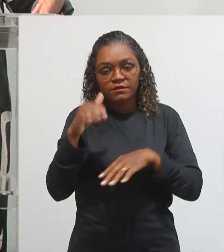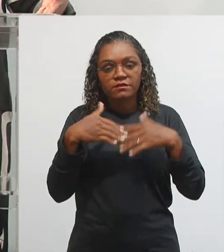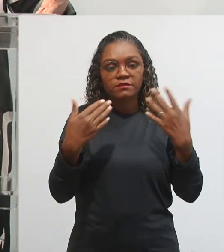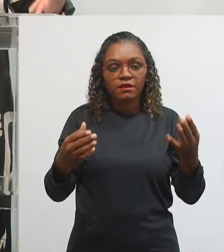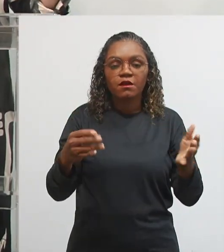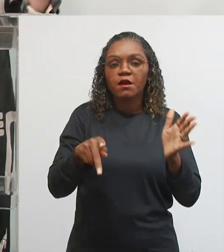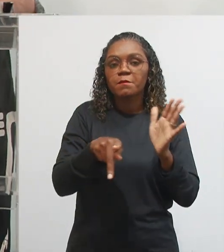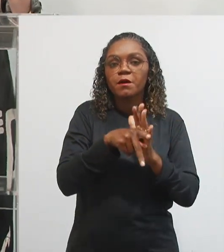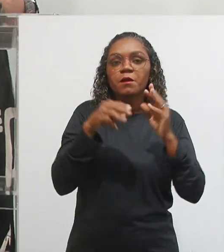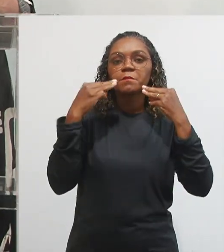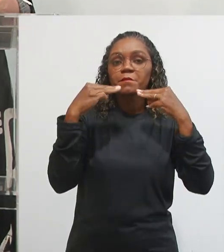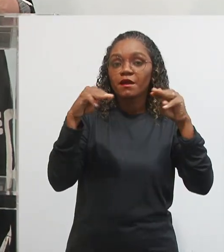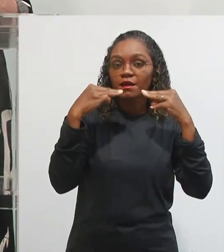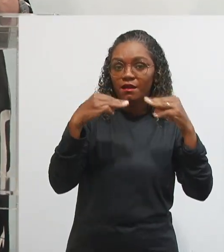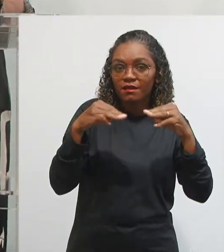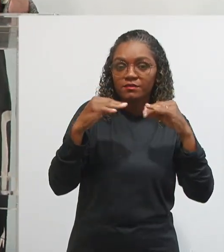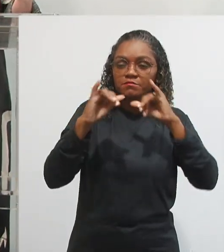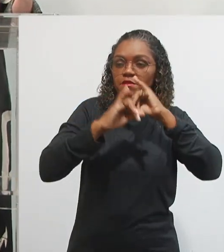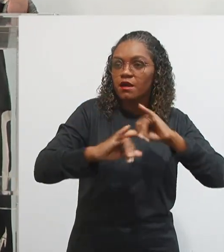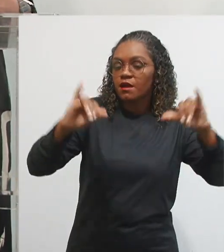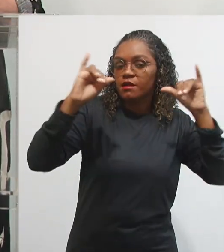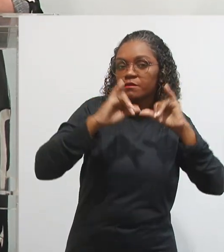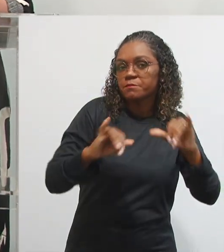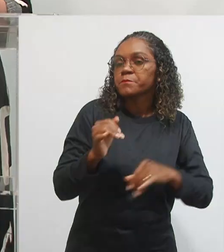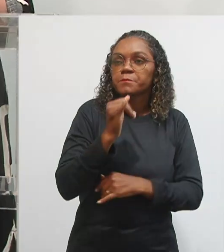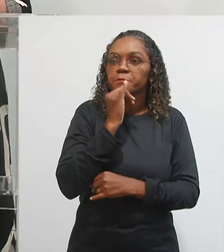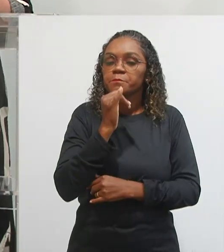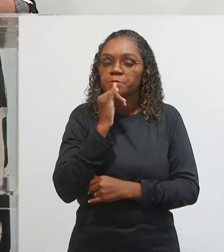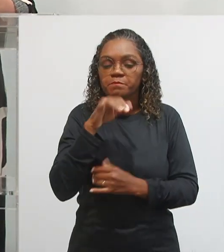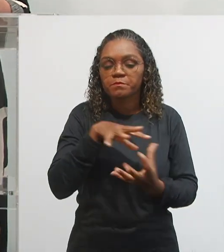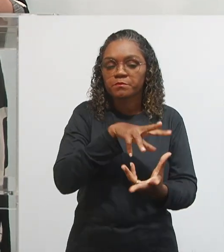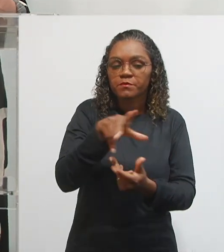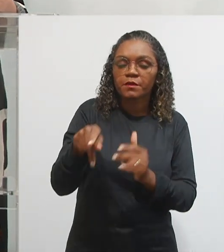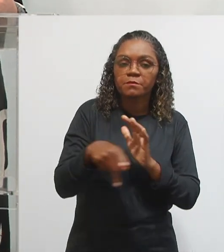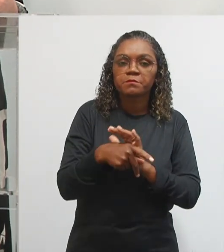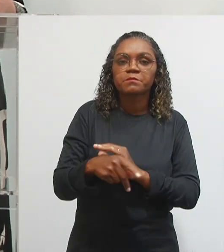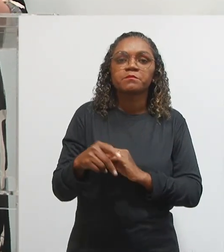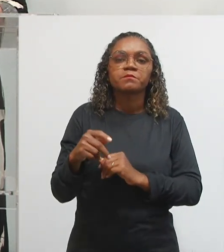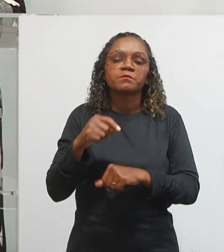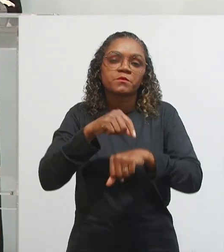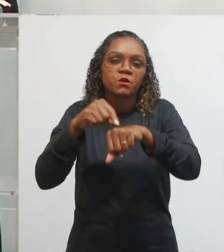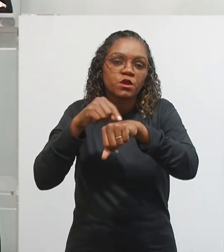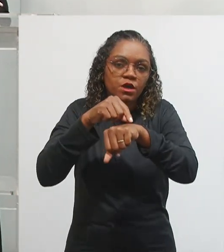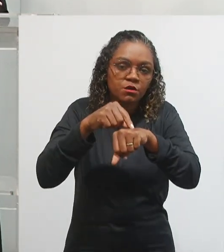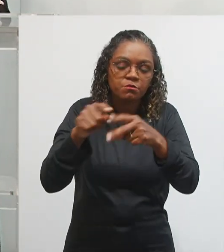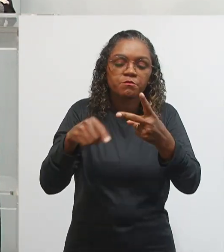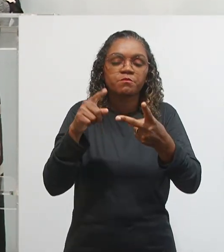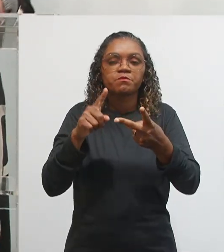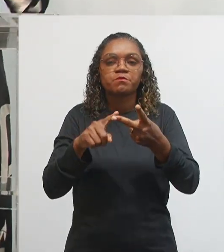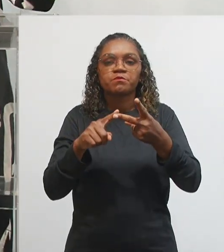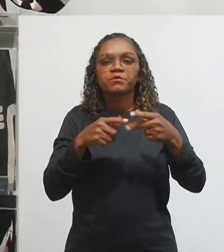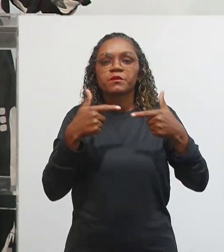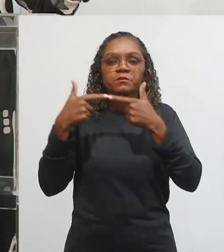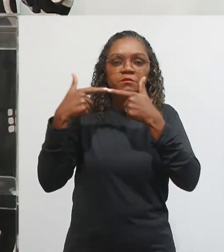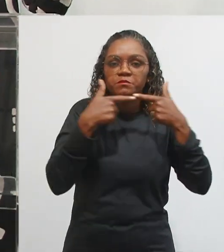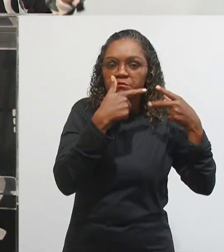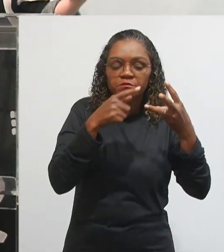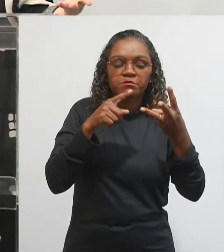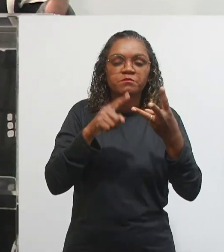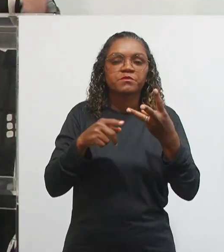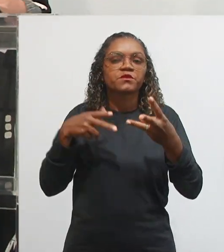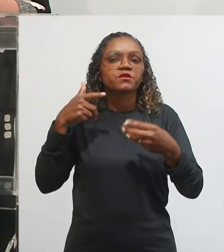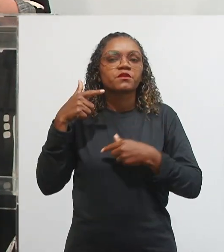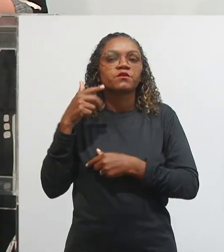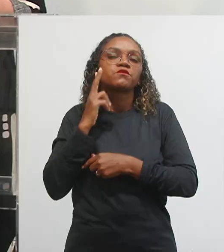é trabalhado, né? A terra do morango, a terra da melancia, né? A terra do vinho,